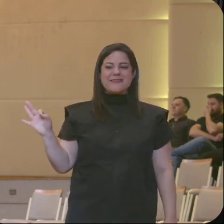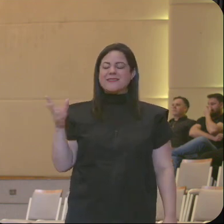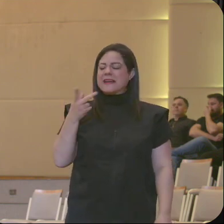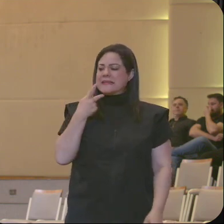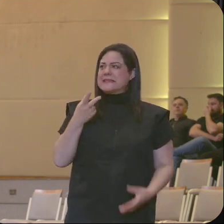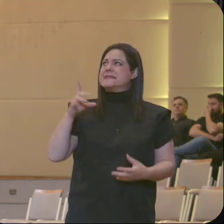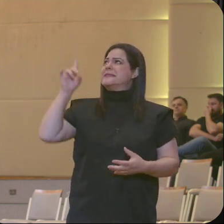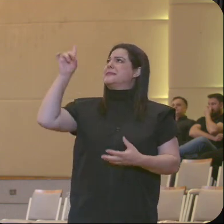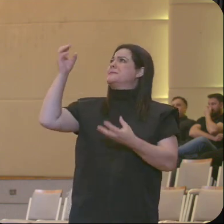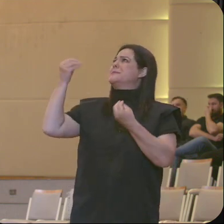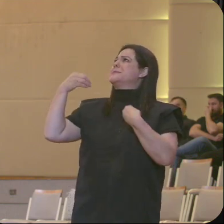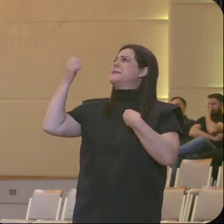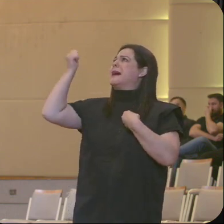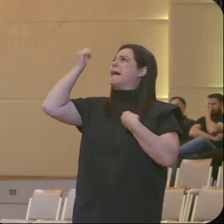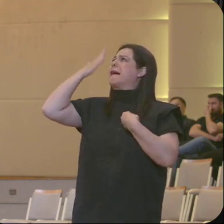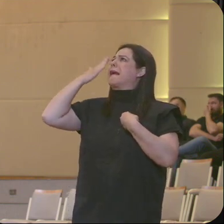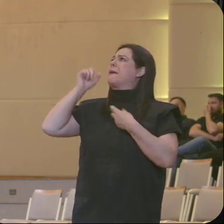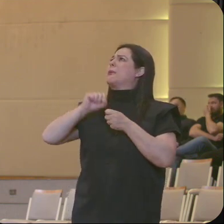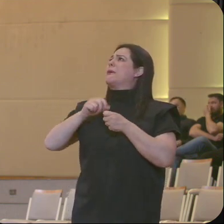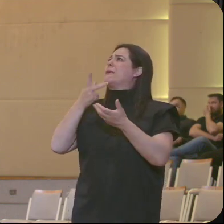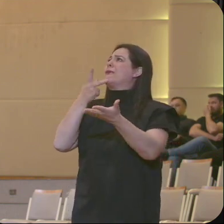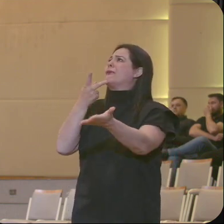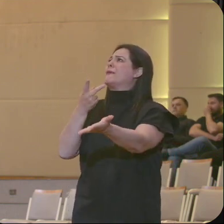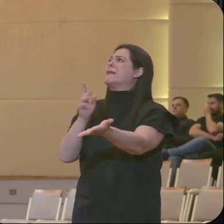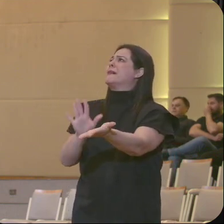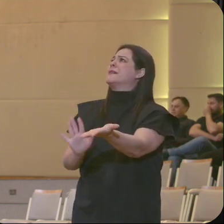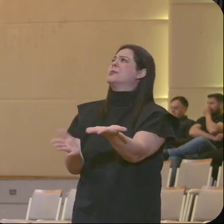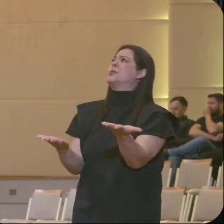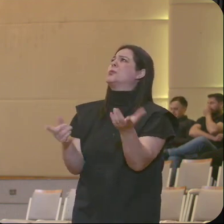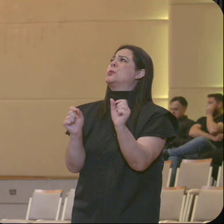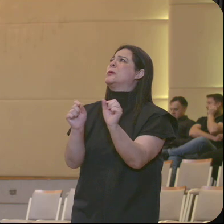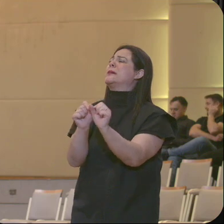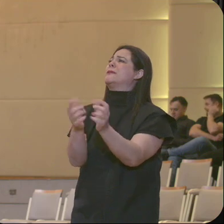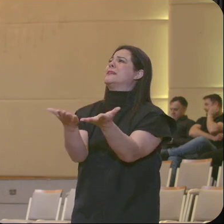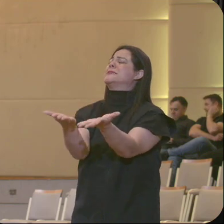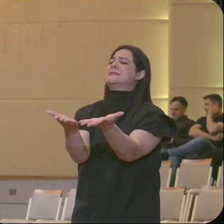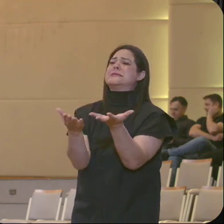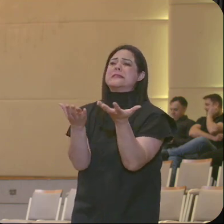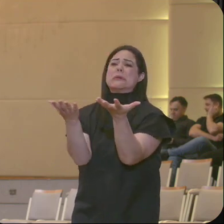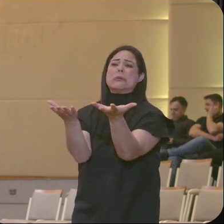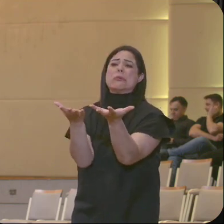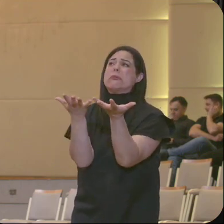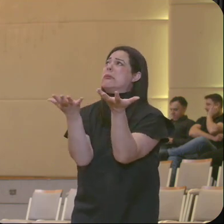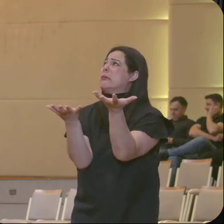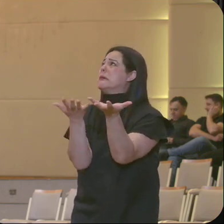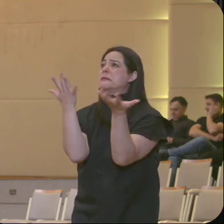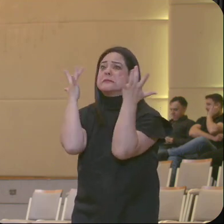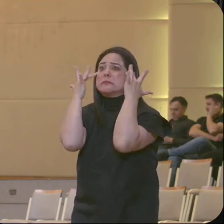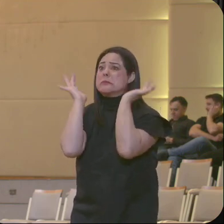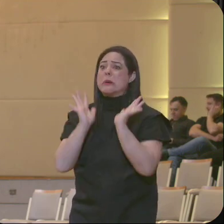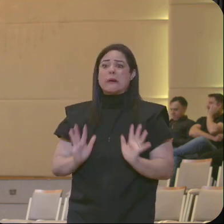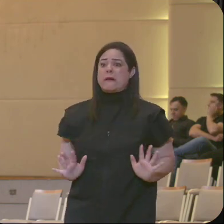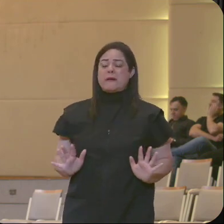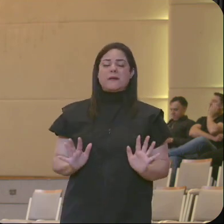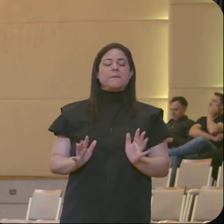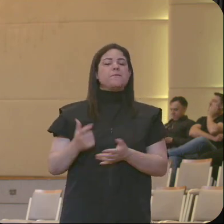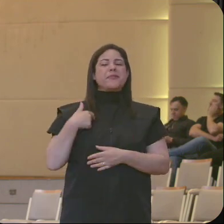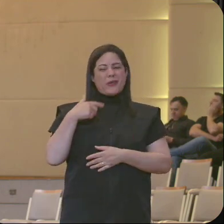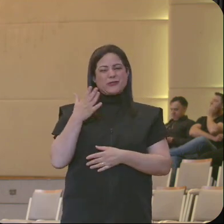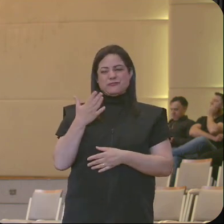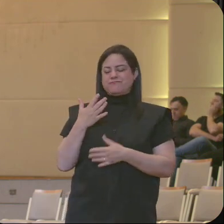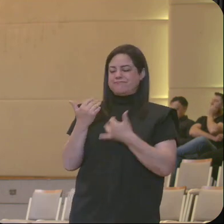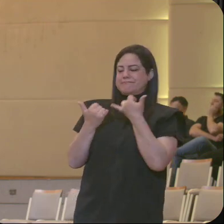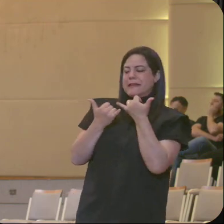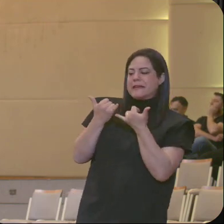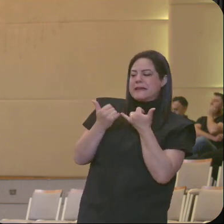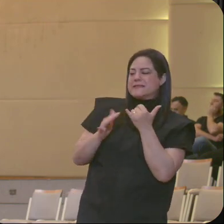falar assim, Deus, me dá graça. O que eu vou falar? O que eu vou ouvir primeiro? E eu cheguei lá já brincando com ele,